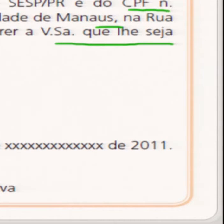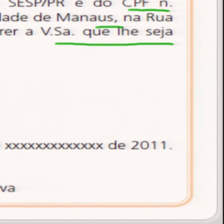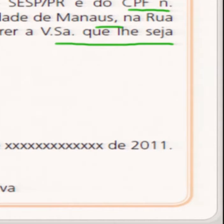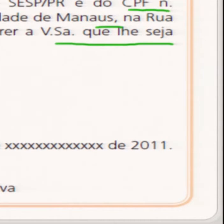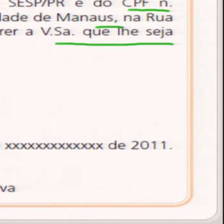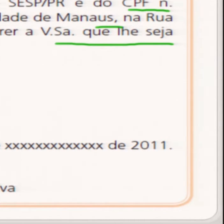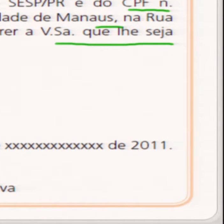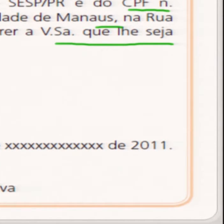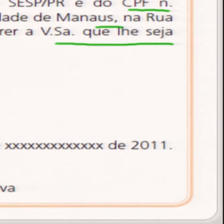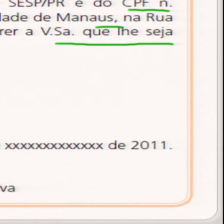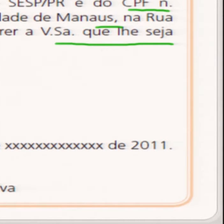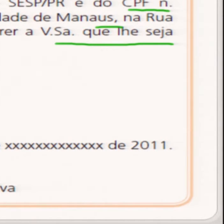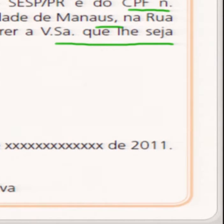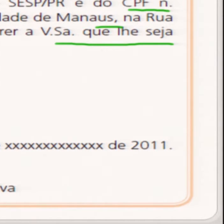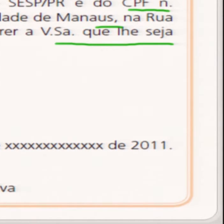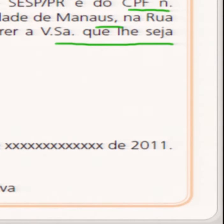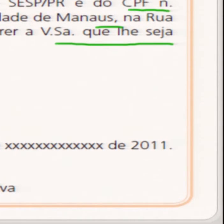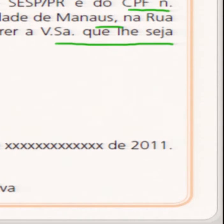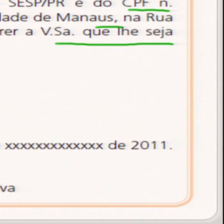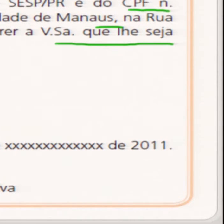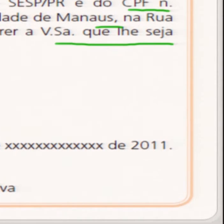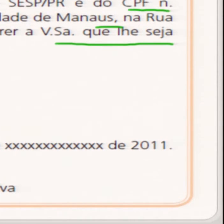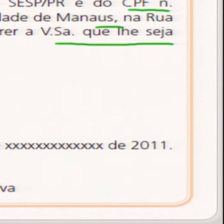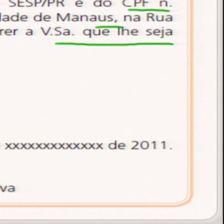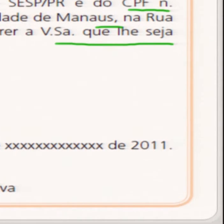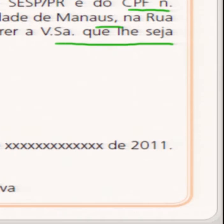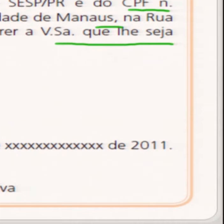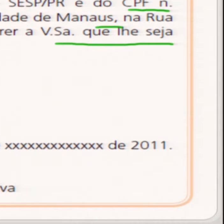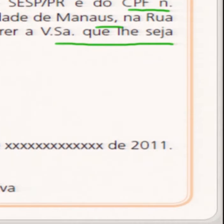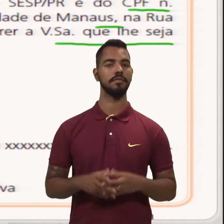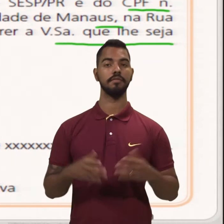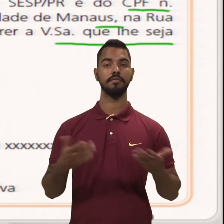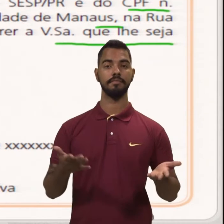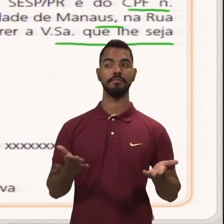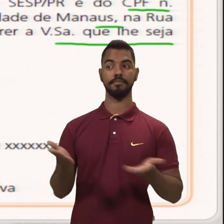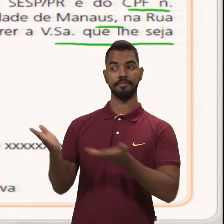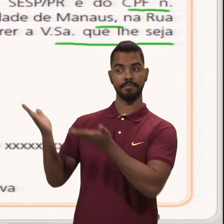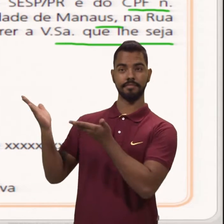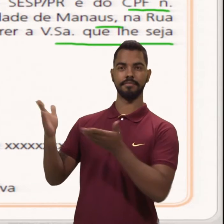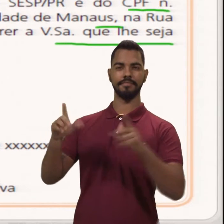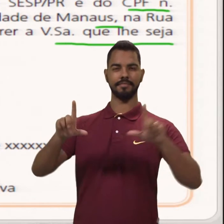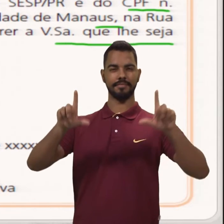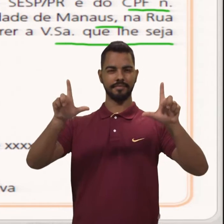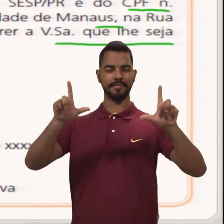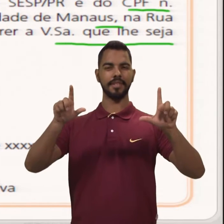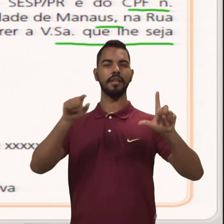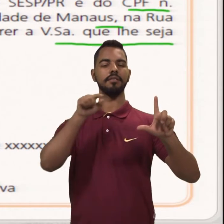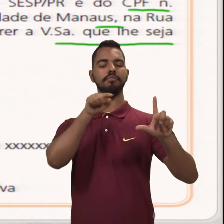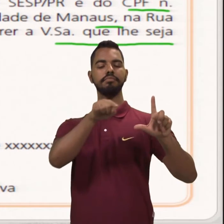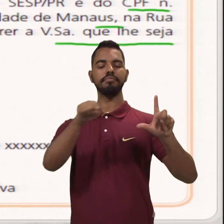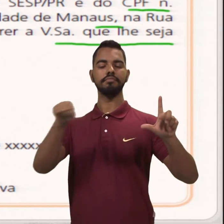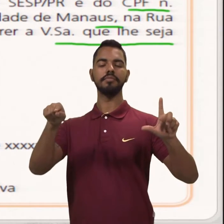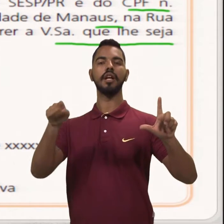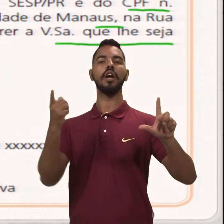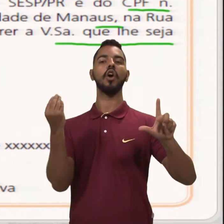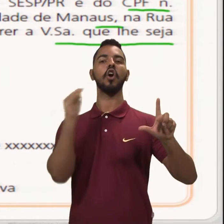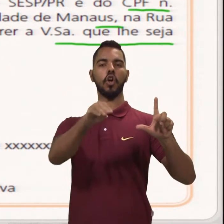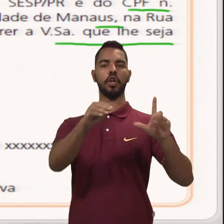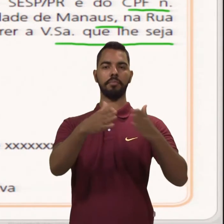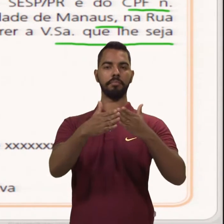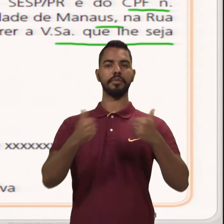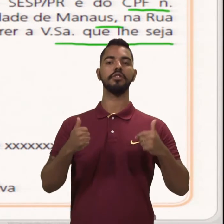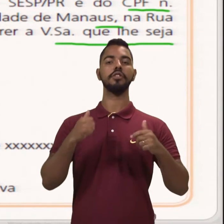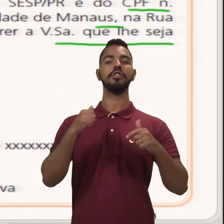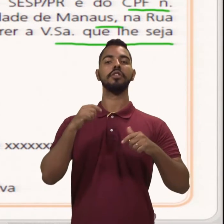seja concedido. Aí aqui você coloca o que está sendo solicitado.